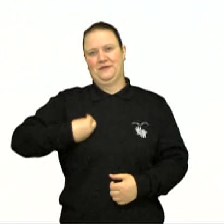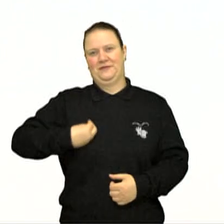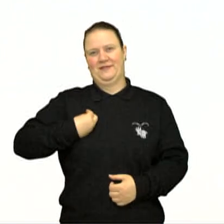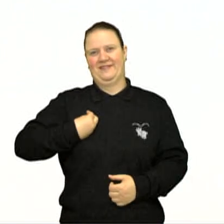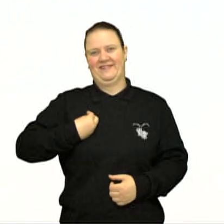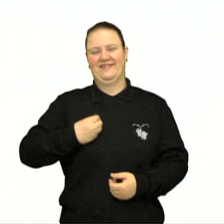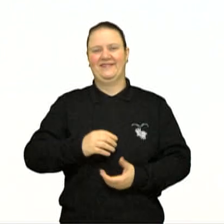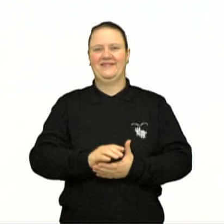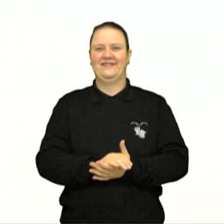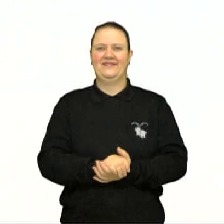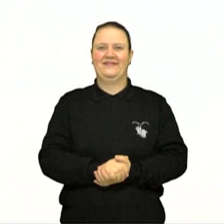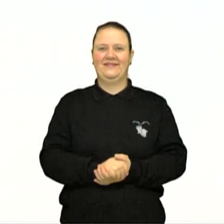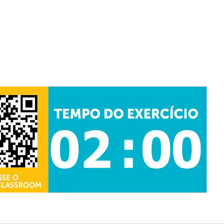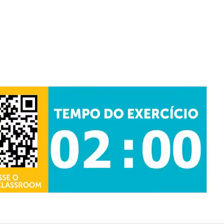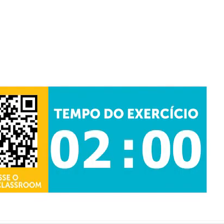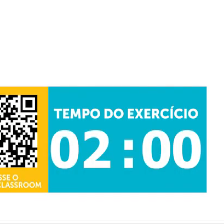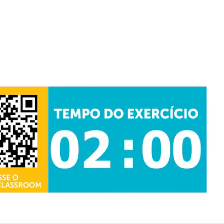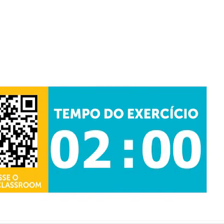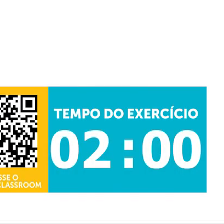já voltamos.